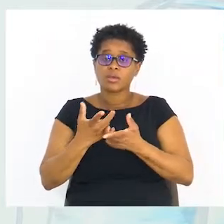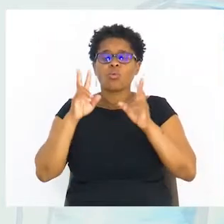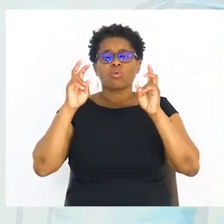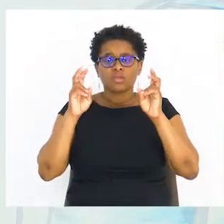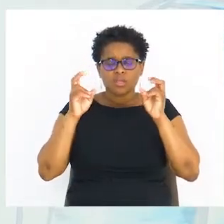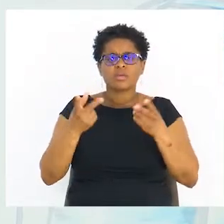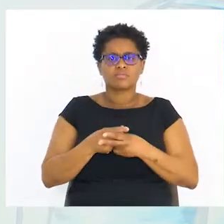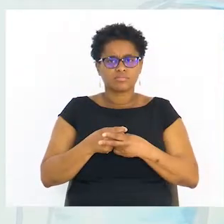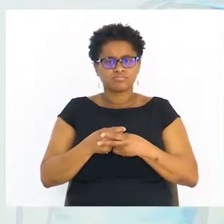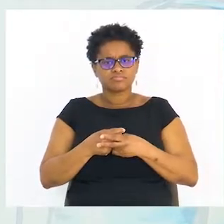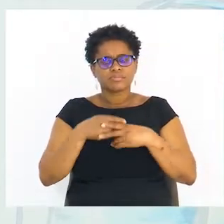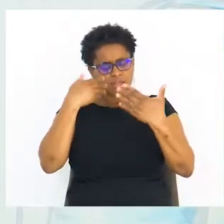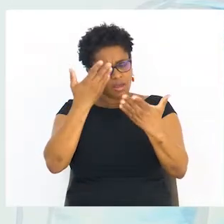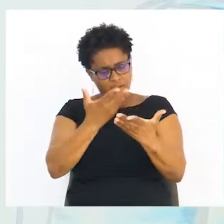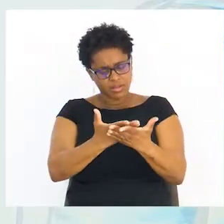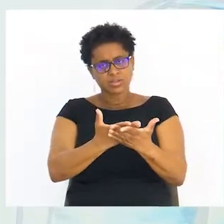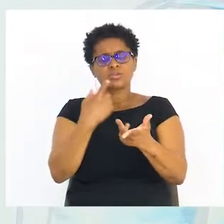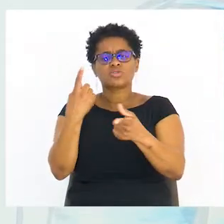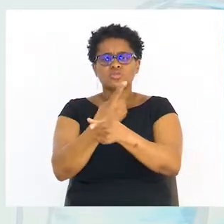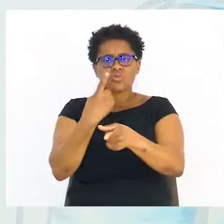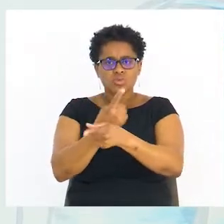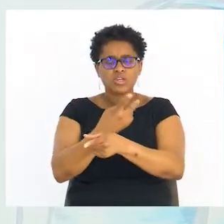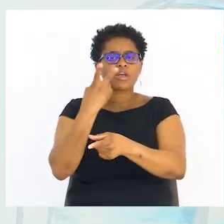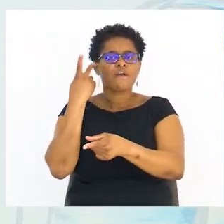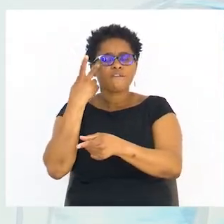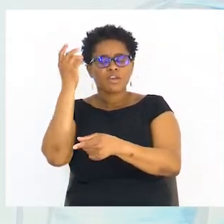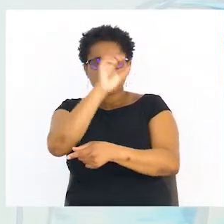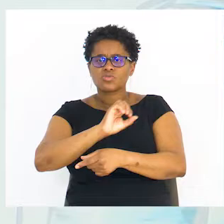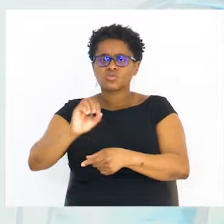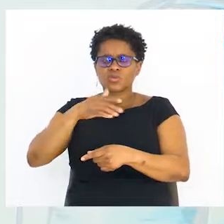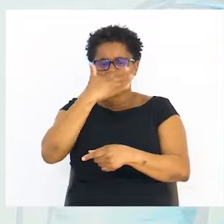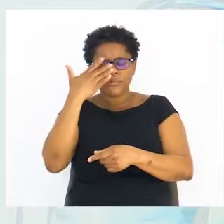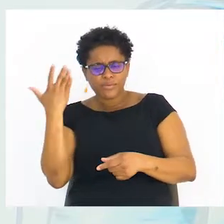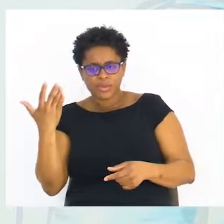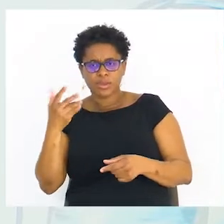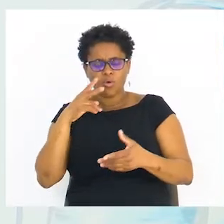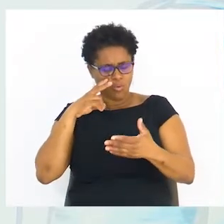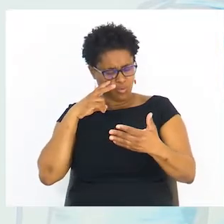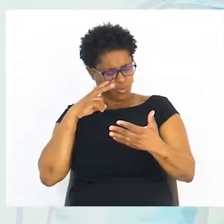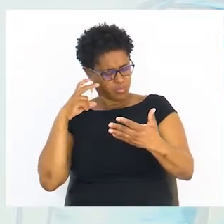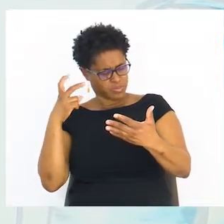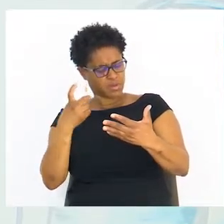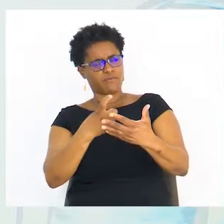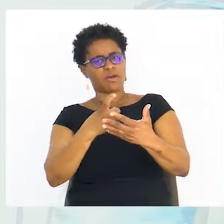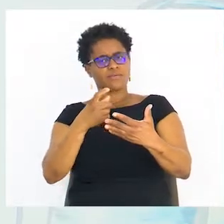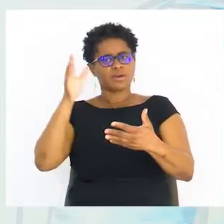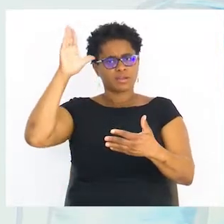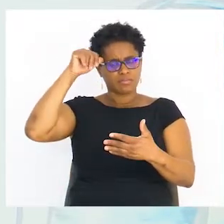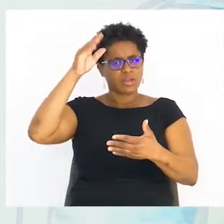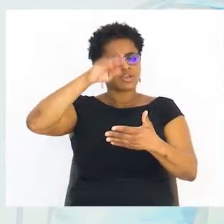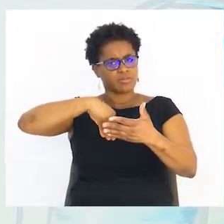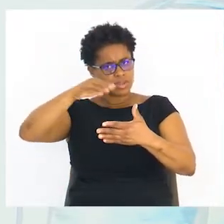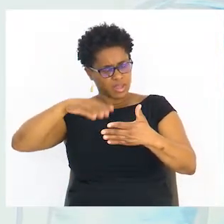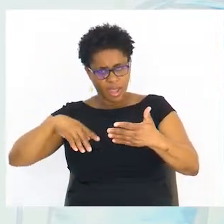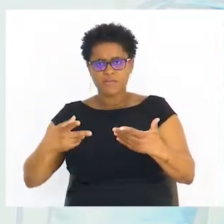temas retratavam as cenas da sua vida cotidiana. Observavam os animais e pintavam